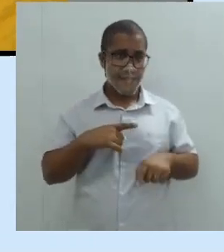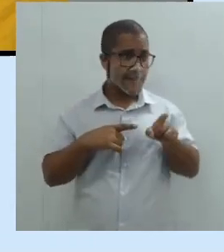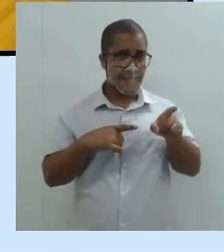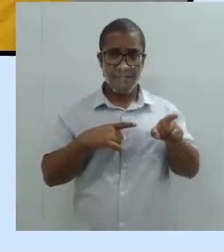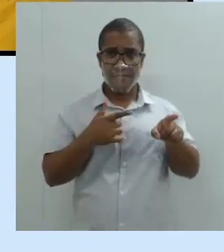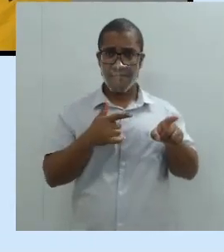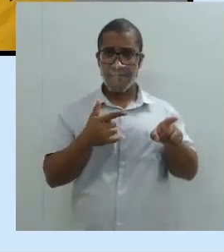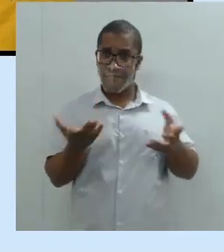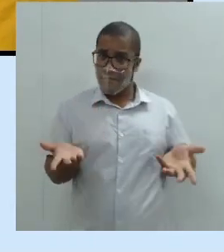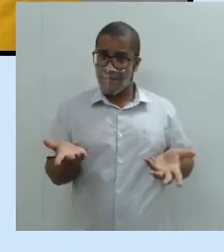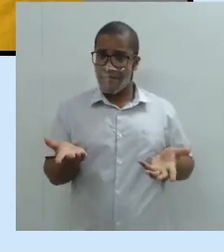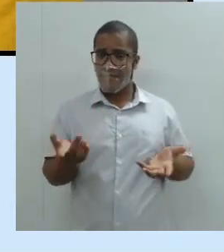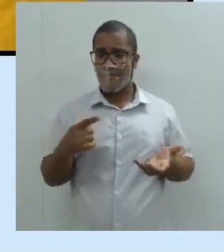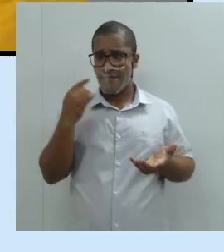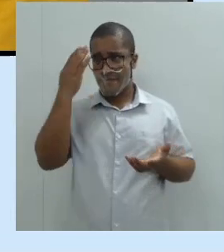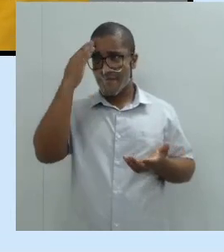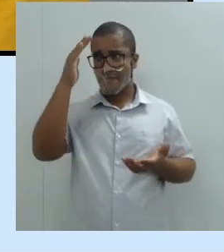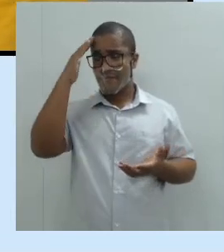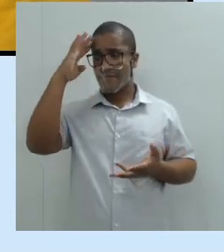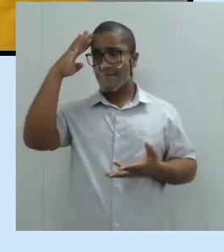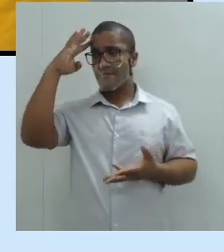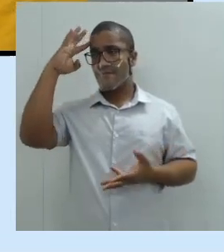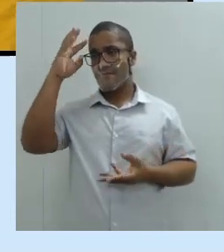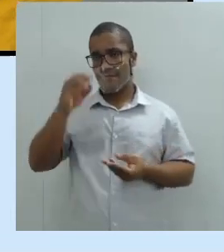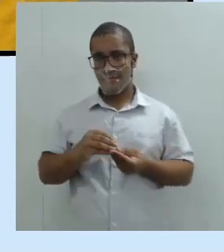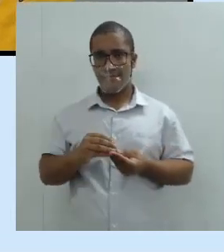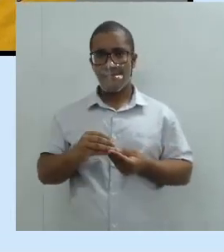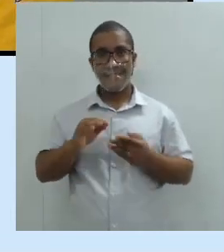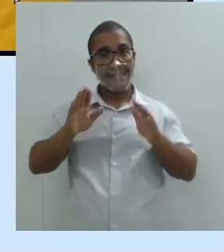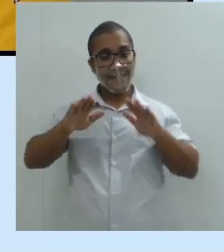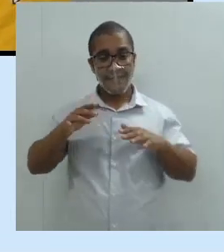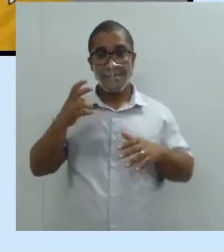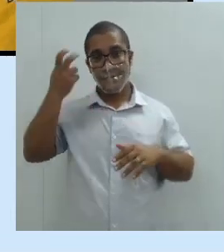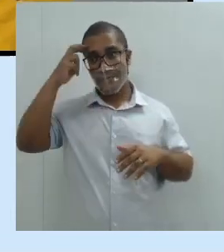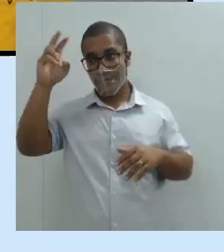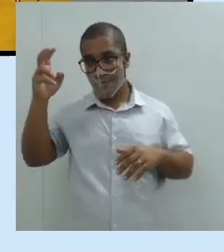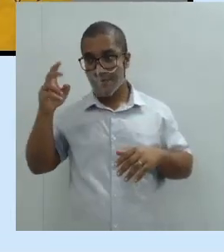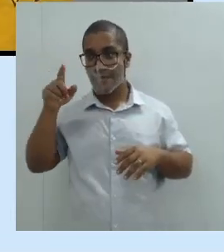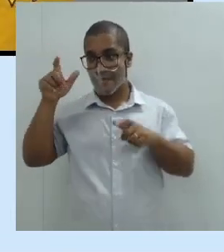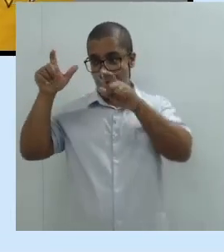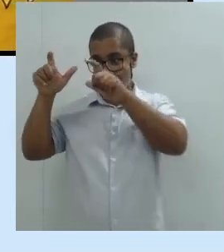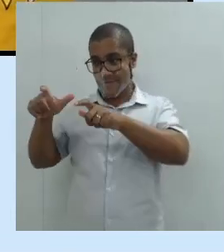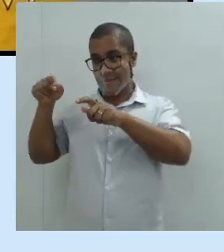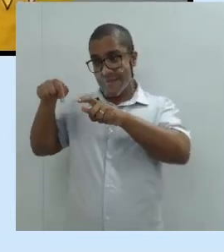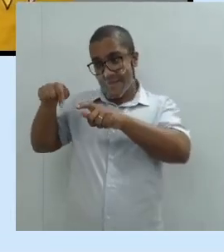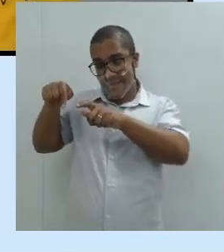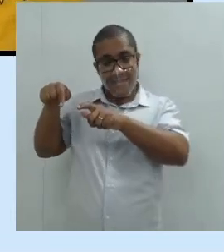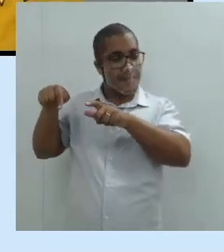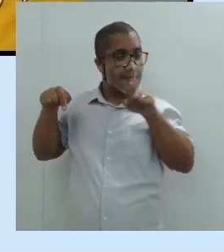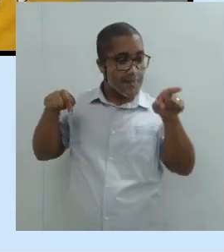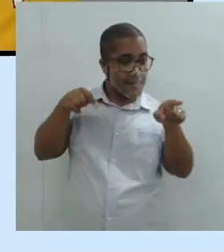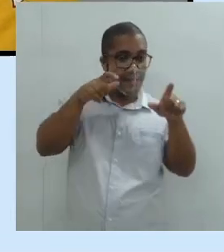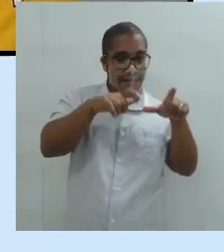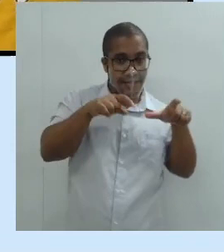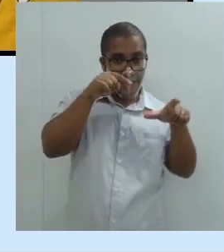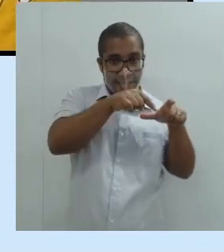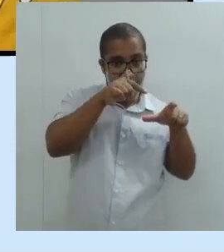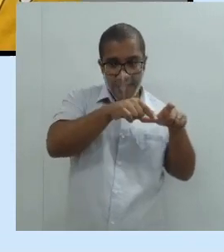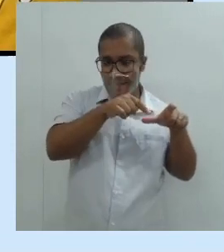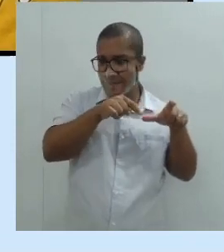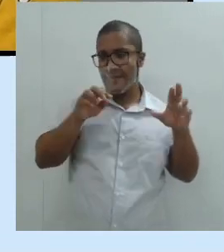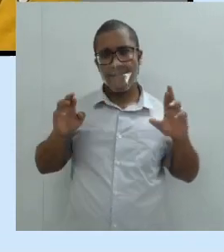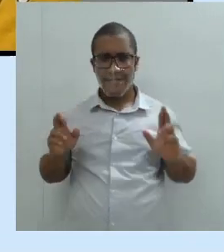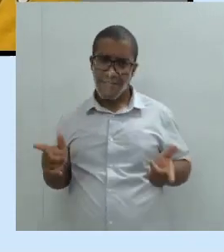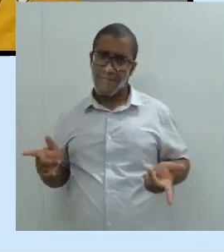precisa compreender que nem sempre a cultura é igual a outro lugar, tá bom? Isso a gente pode até ver no nosso